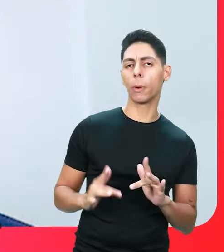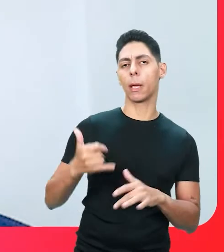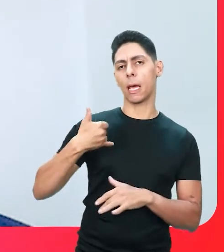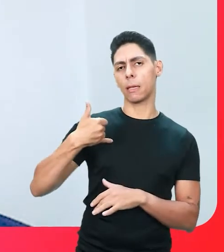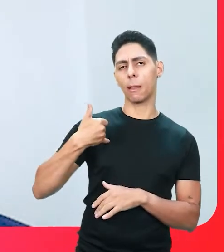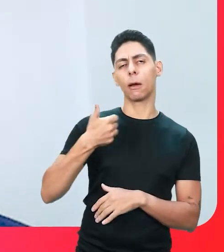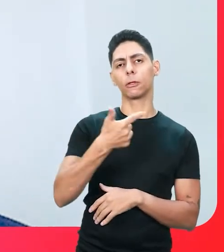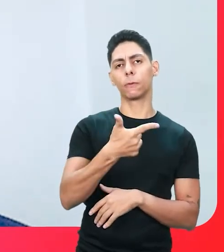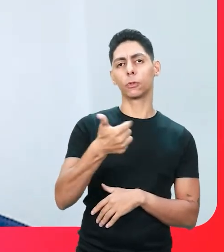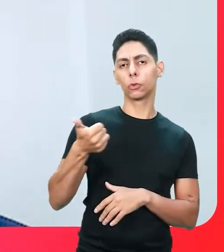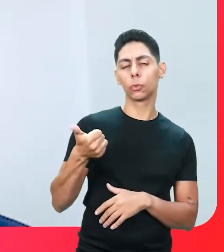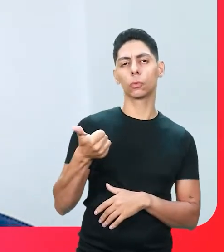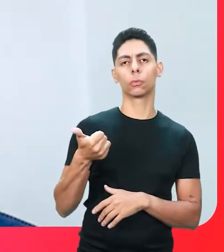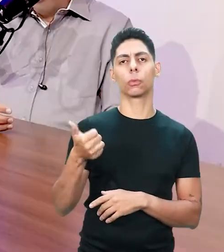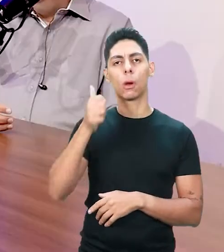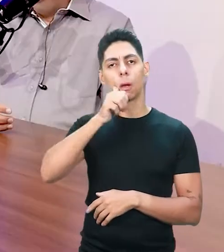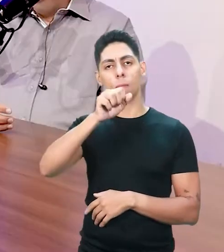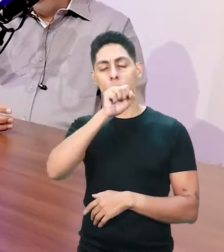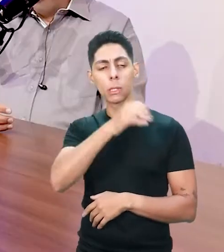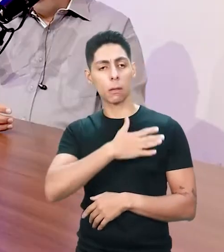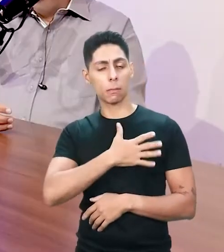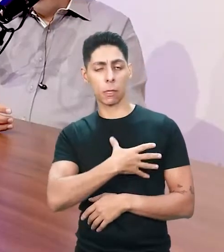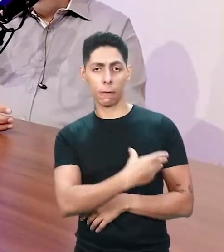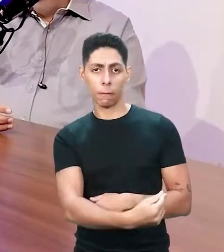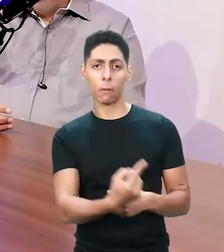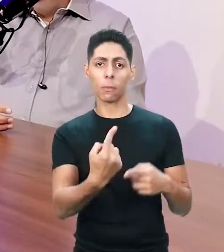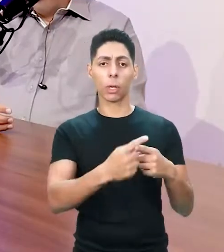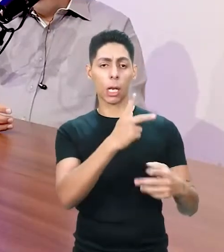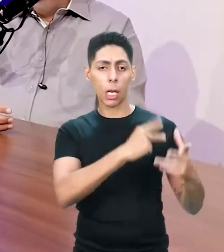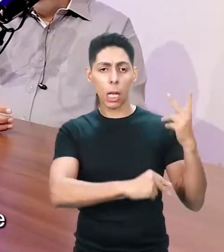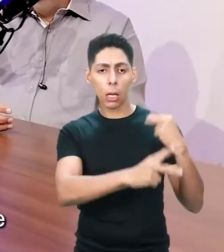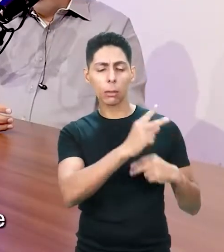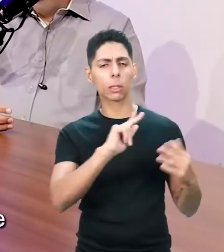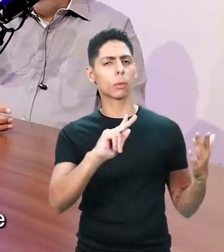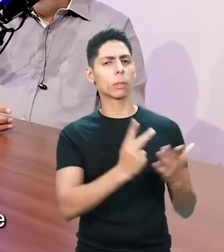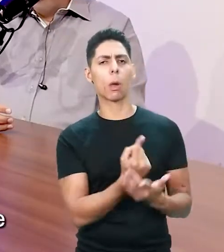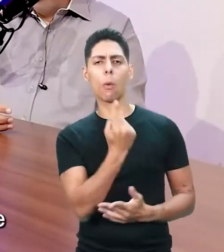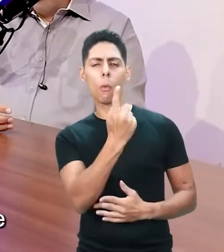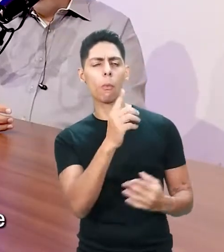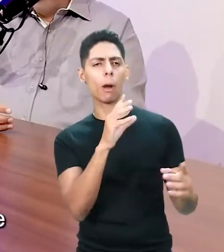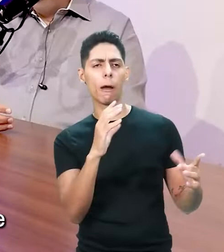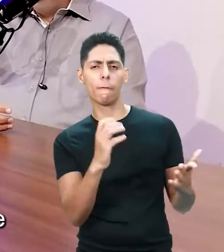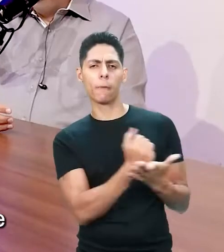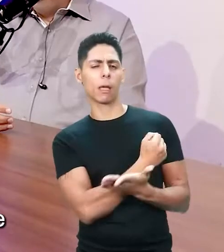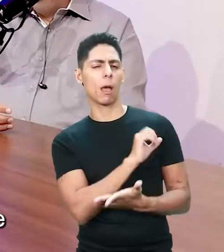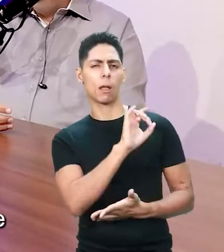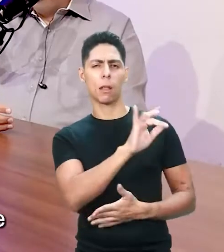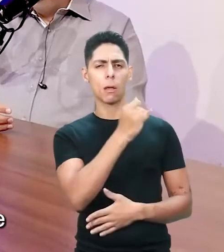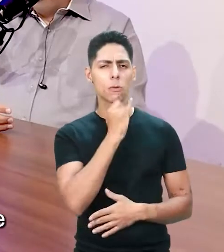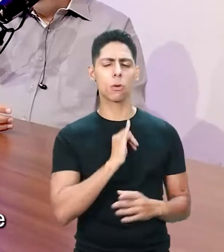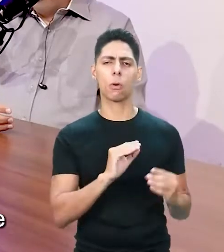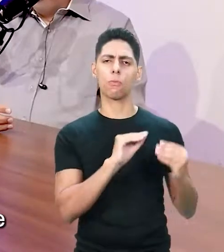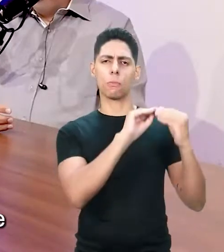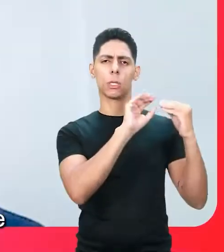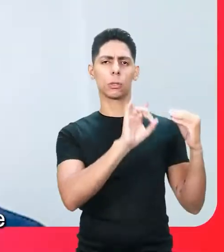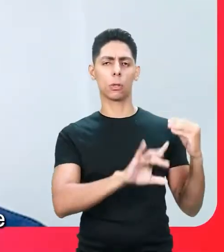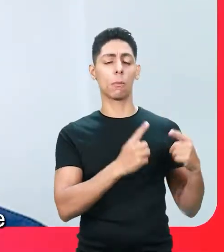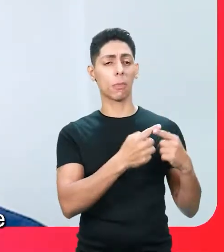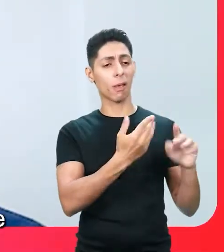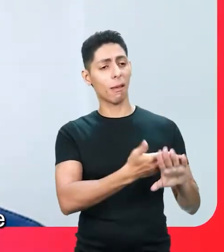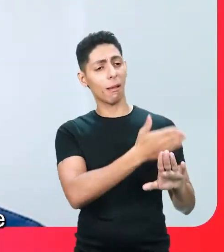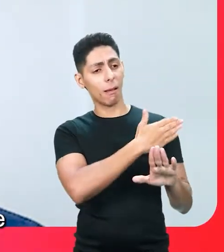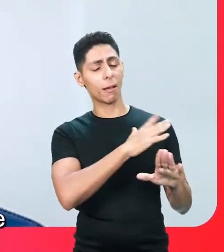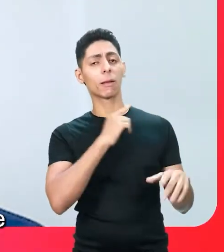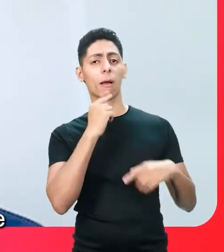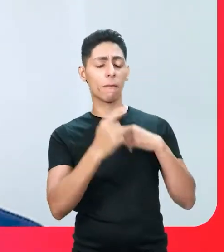22 anos, a mãe das minhas filhas. Porque na adolescência o máximo foi um beijinho, fortuito e tal, porque eu ficava na dúvida